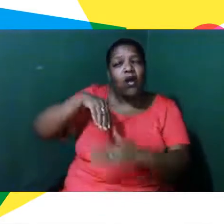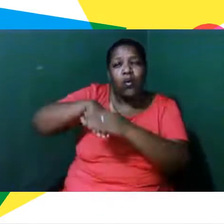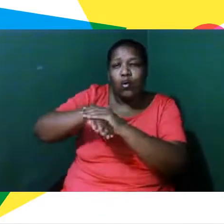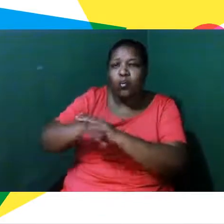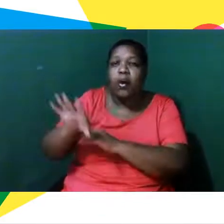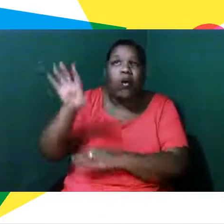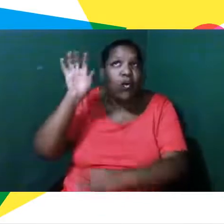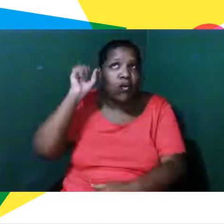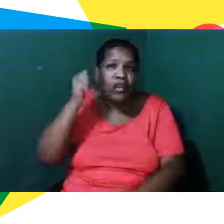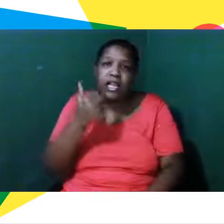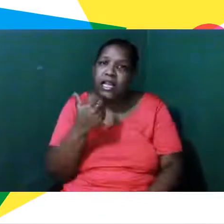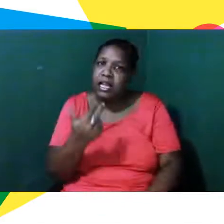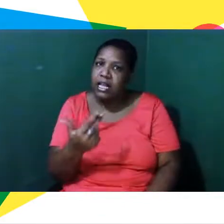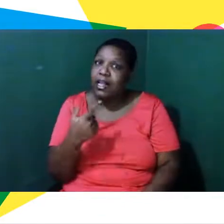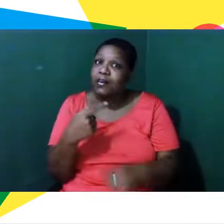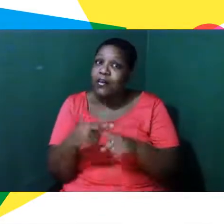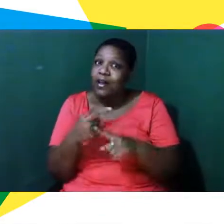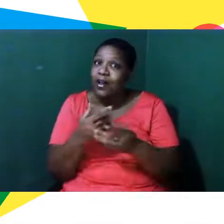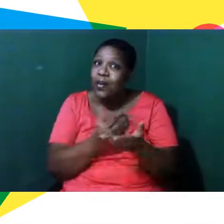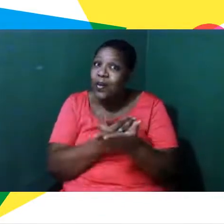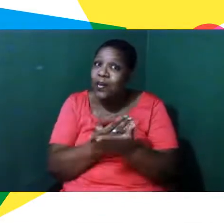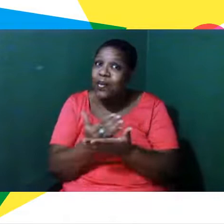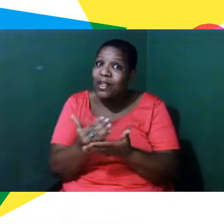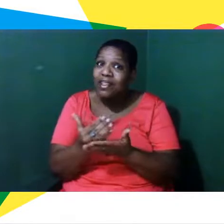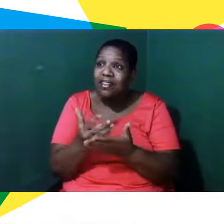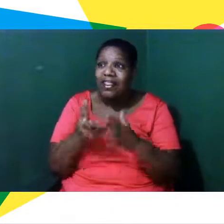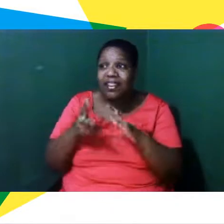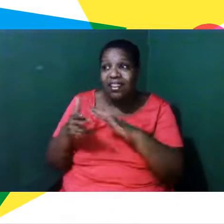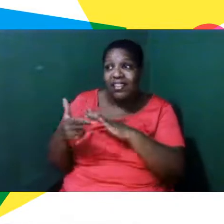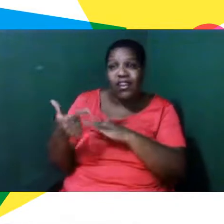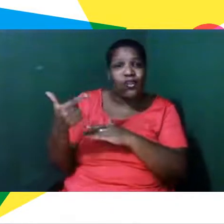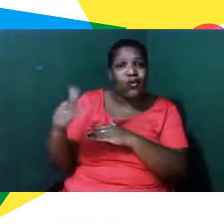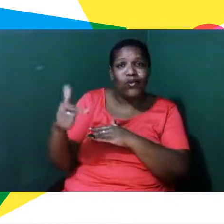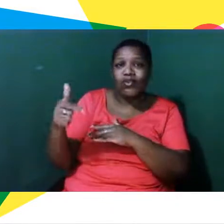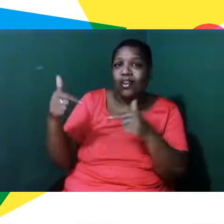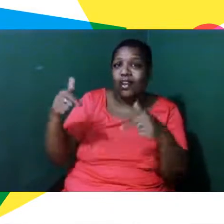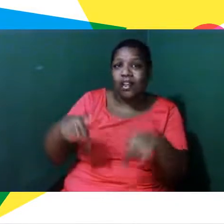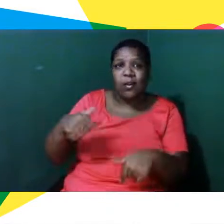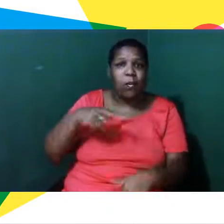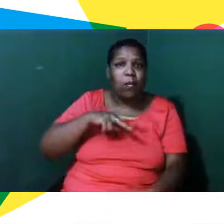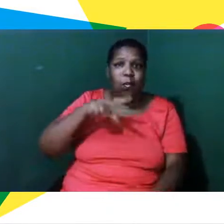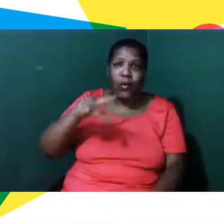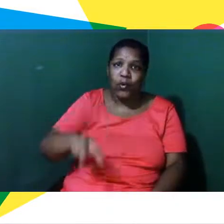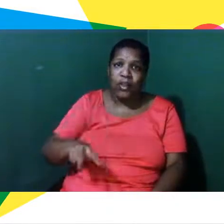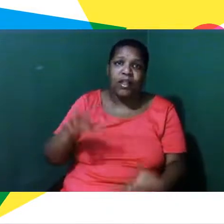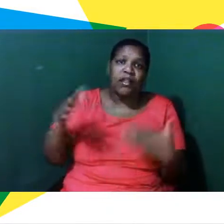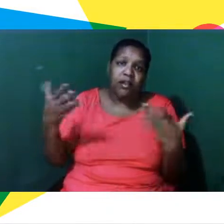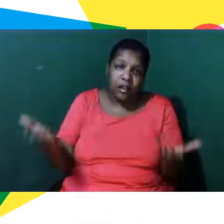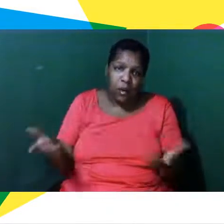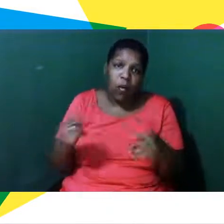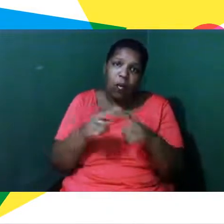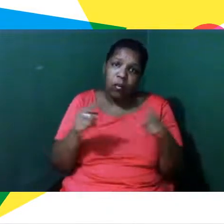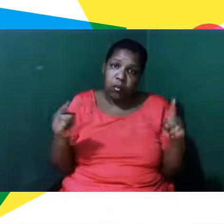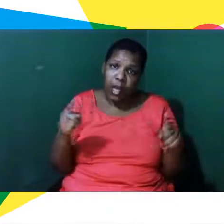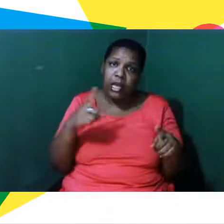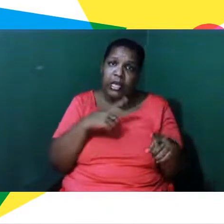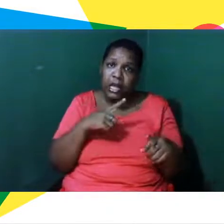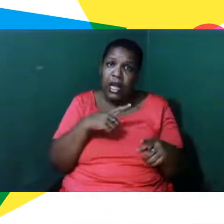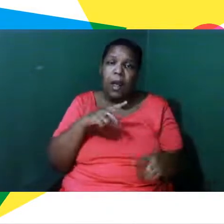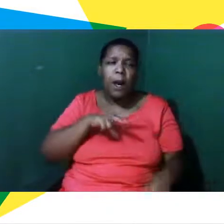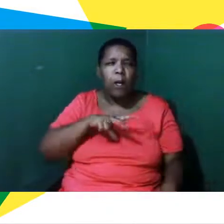porque quando eu comecei a digitar não tinha muito conteúdo aqui no em português mas em